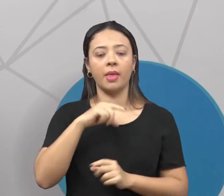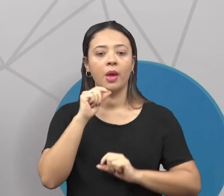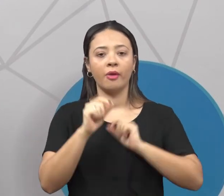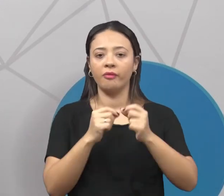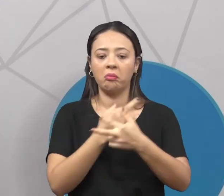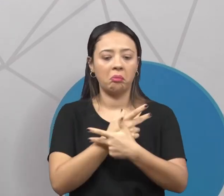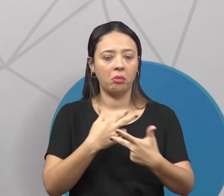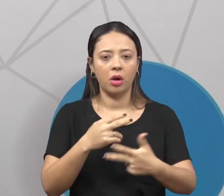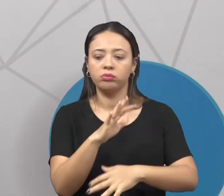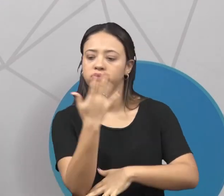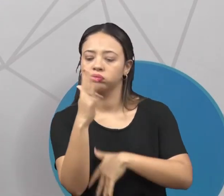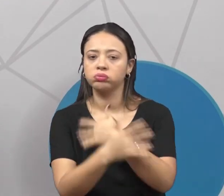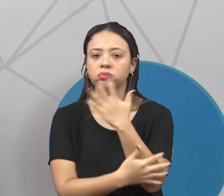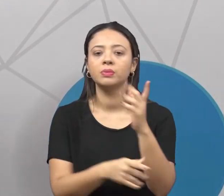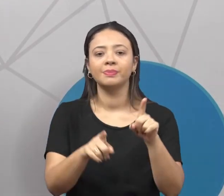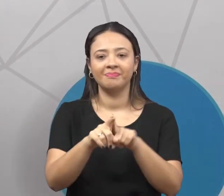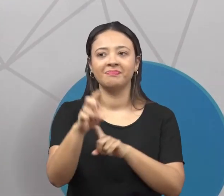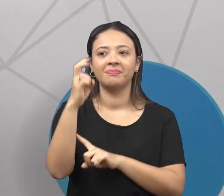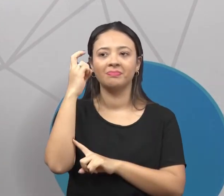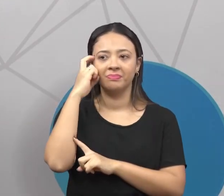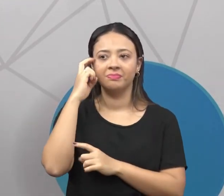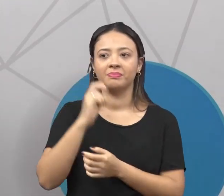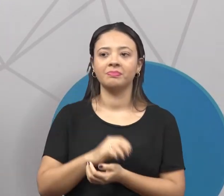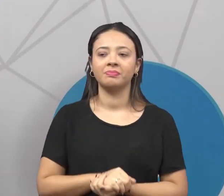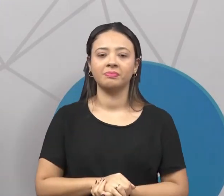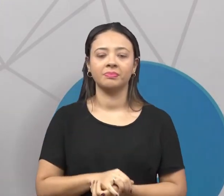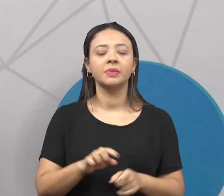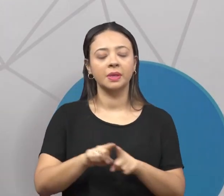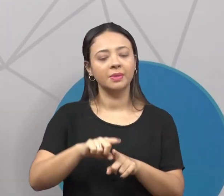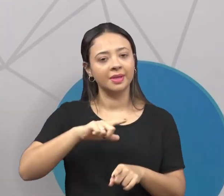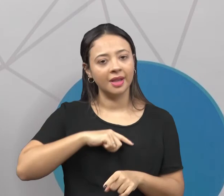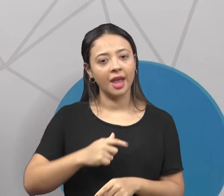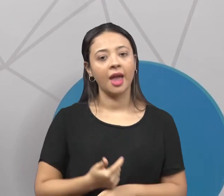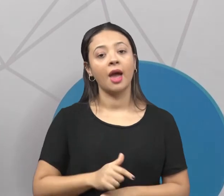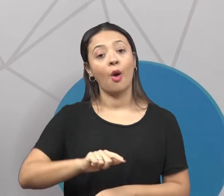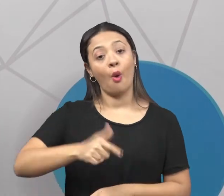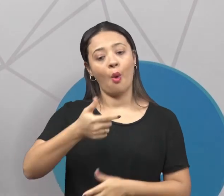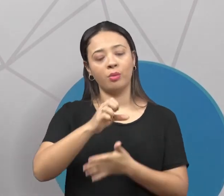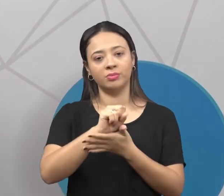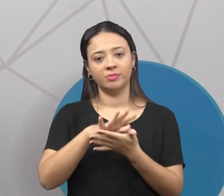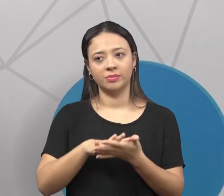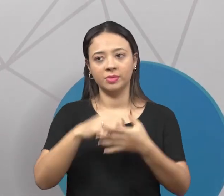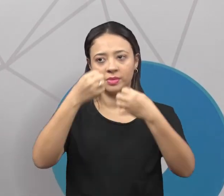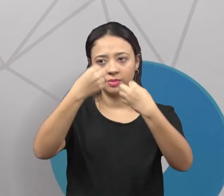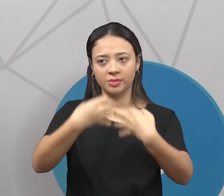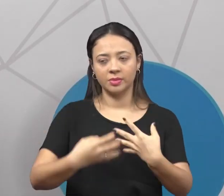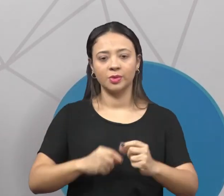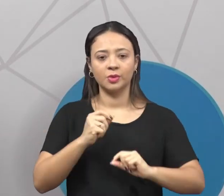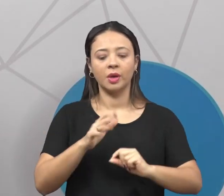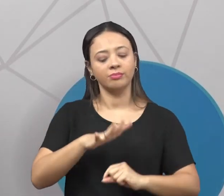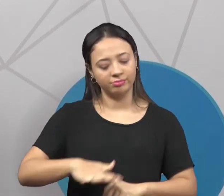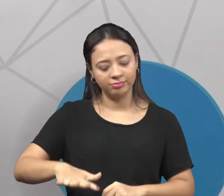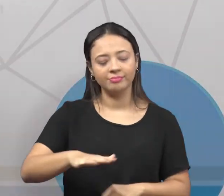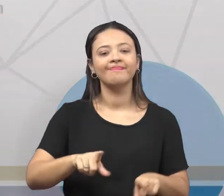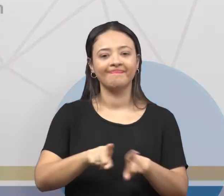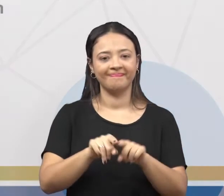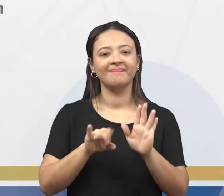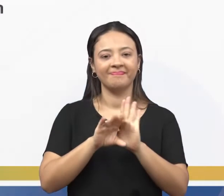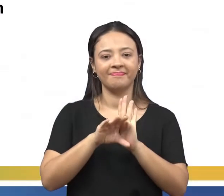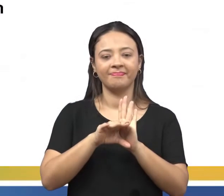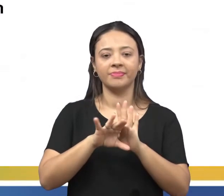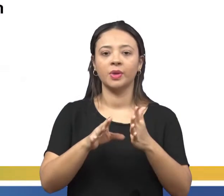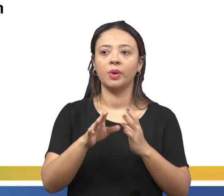naturais como culturais, ok? Além disso, nós temos outro exercício bem bacana aí, que vai falar também sobre a questão da paisagem. A